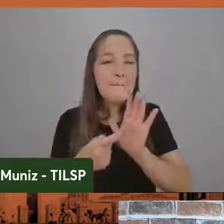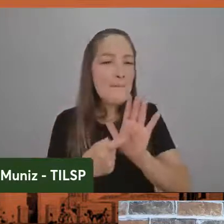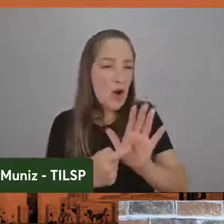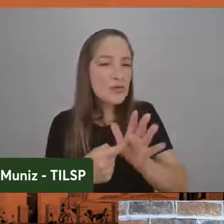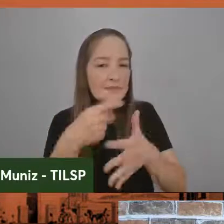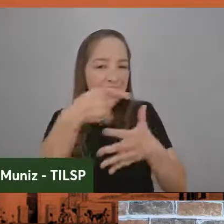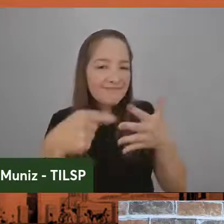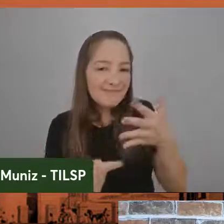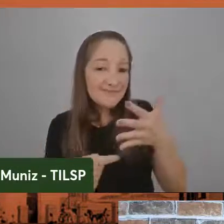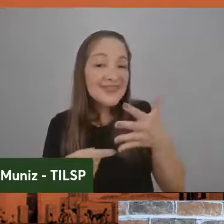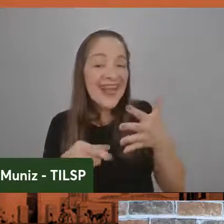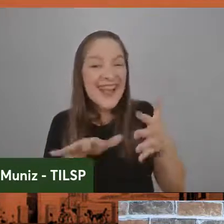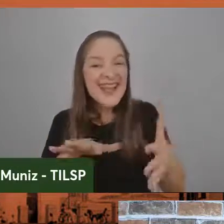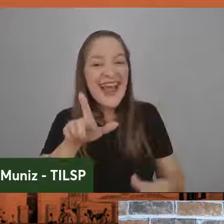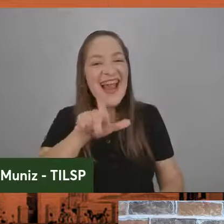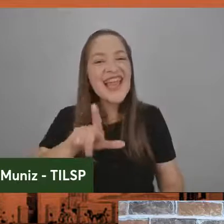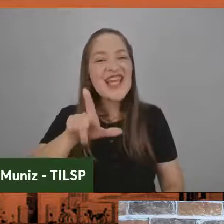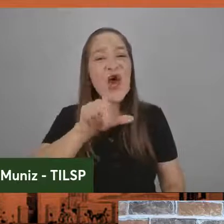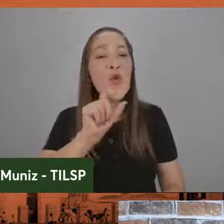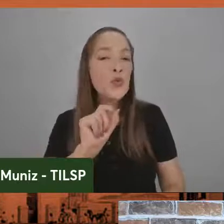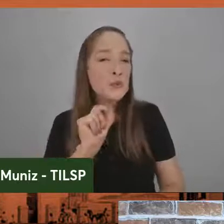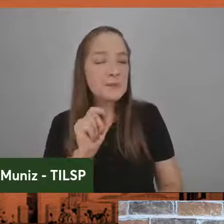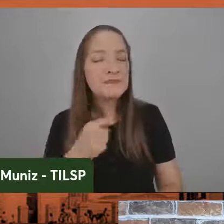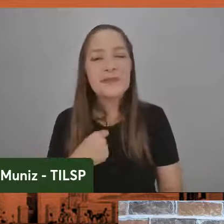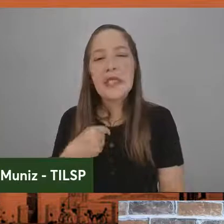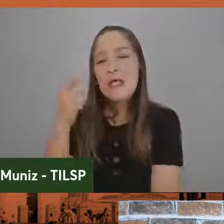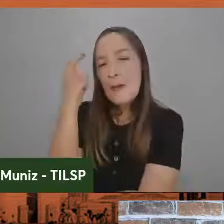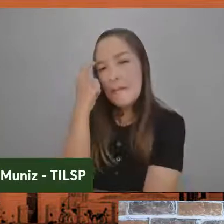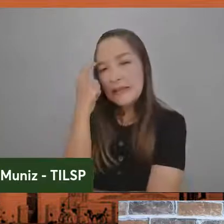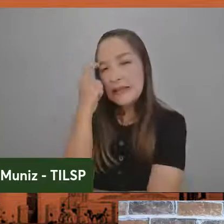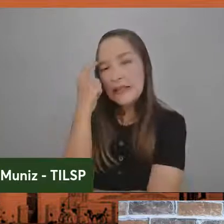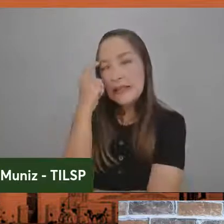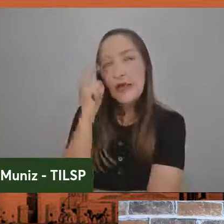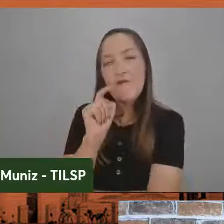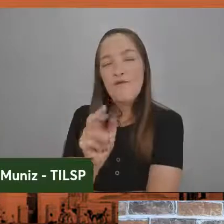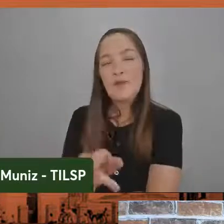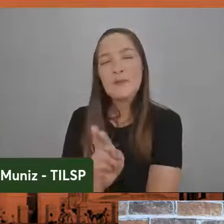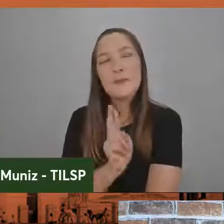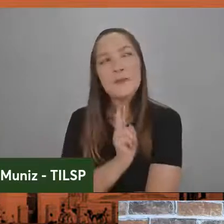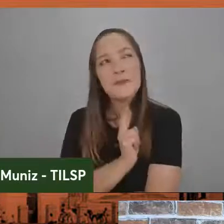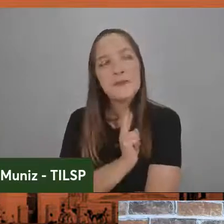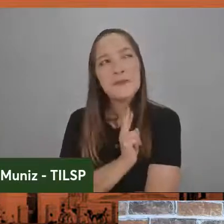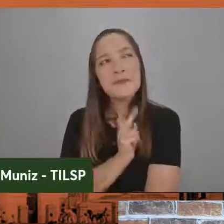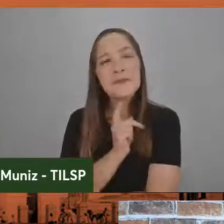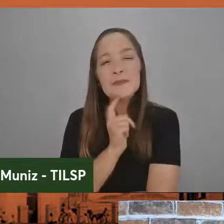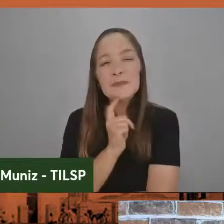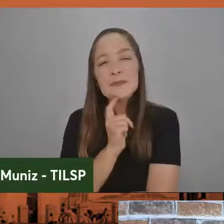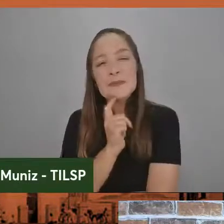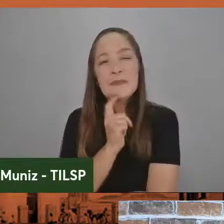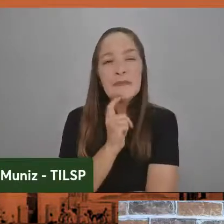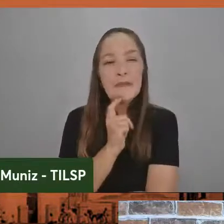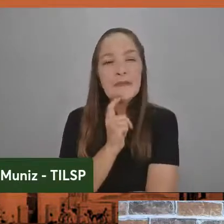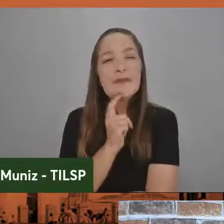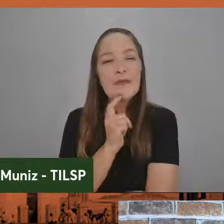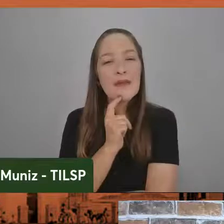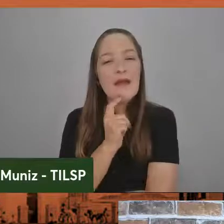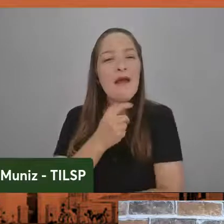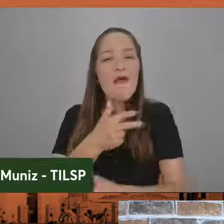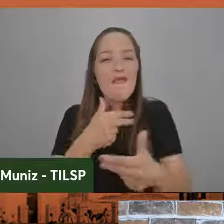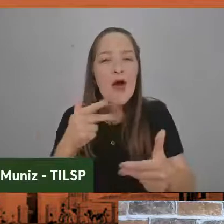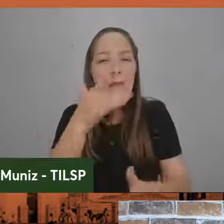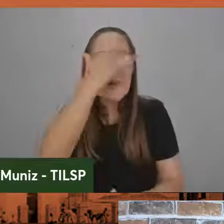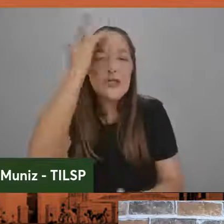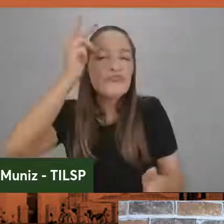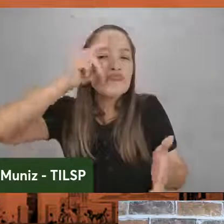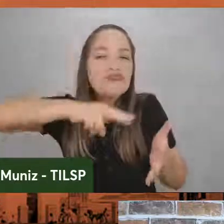na literatura, me veio à cabeça, enquanto você estava respondendo, aquela necessidade que muitos leitores têm, né,